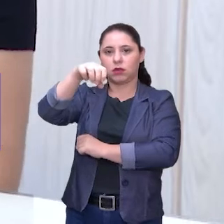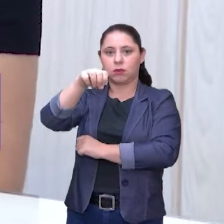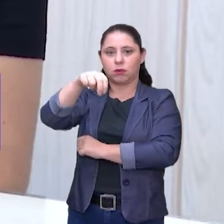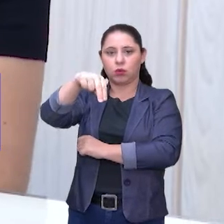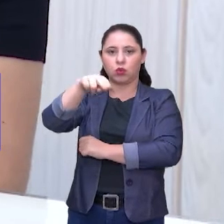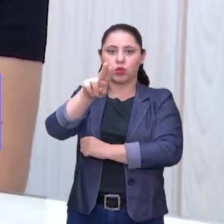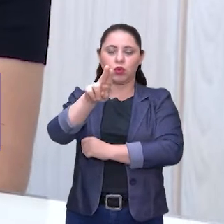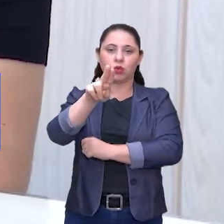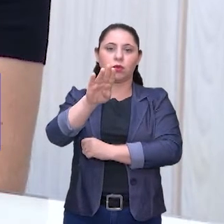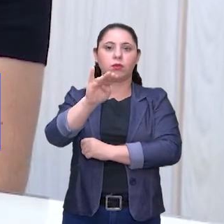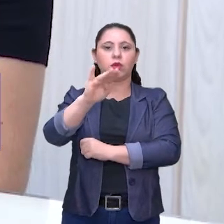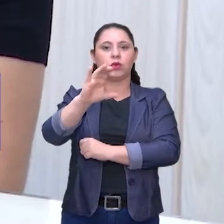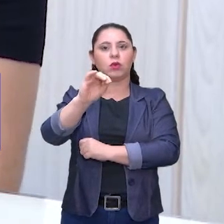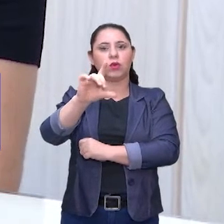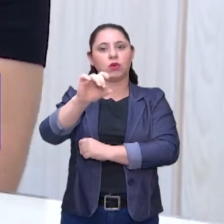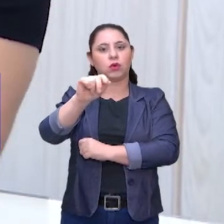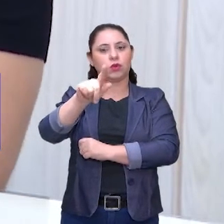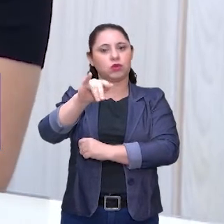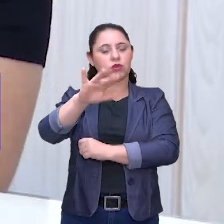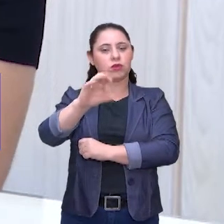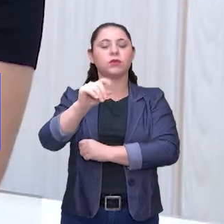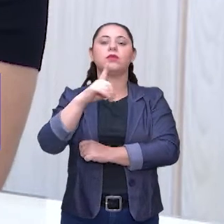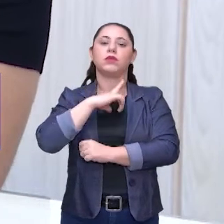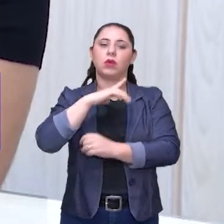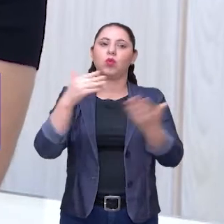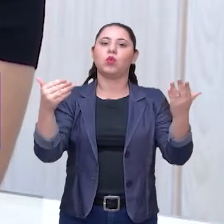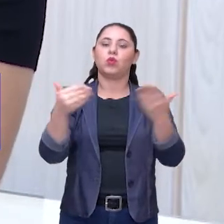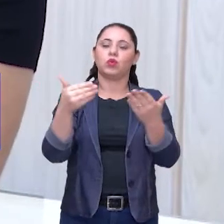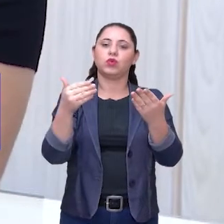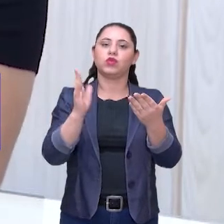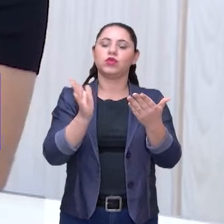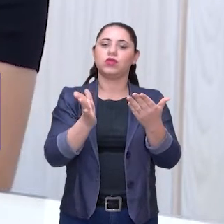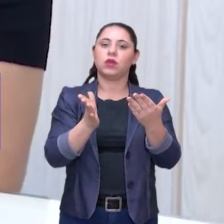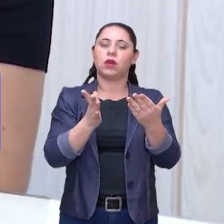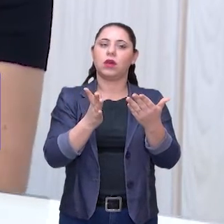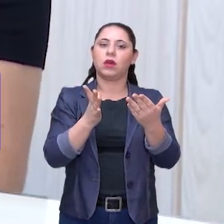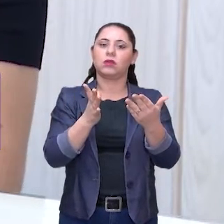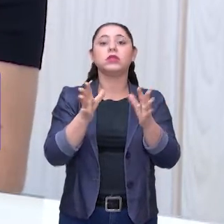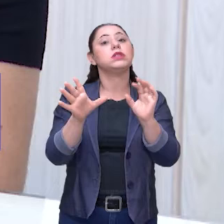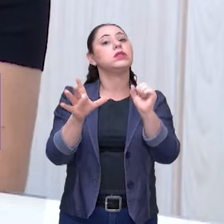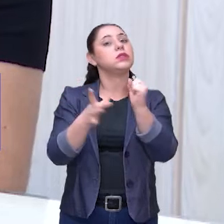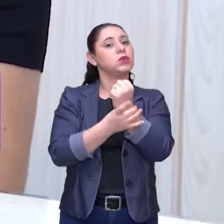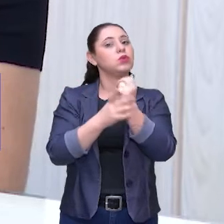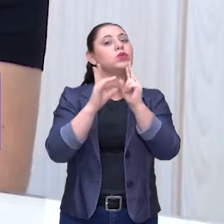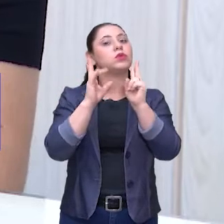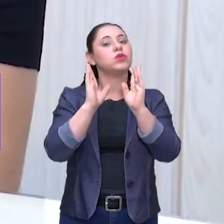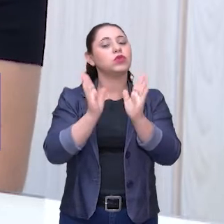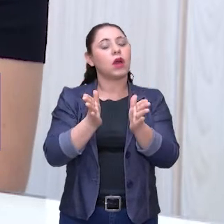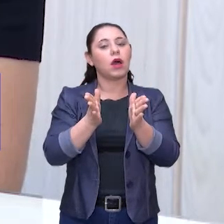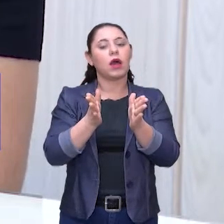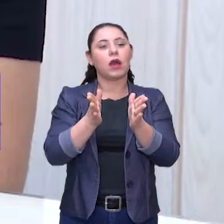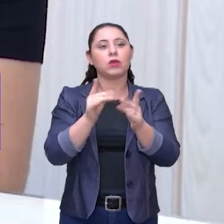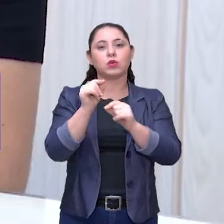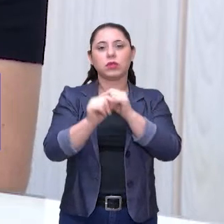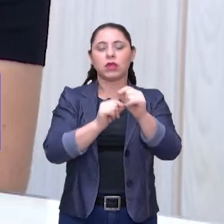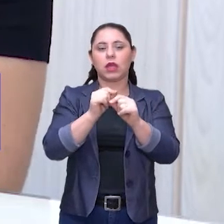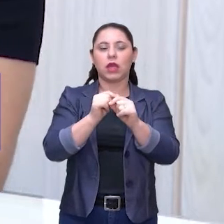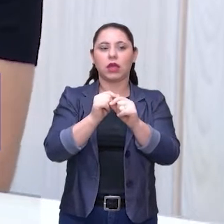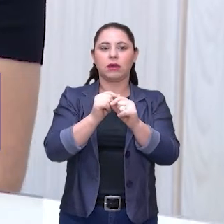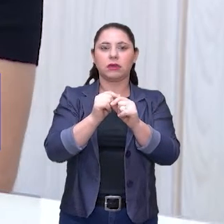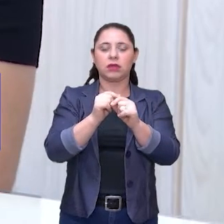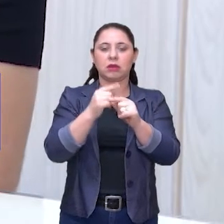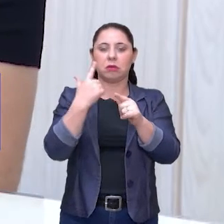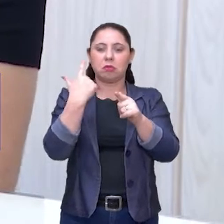a gente já migra para os imunobiológicos, que é a nova sensação. Né? Hoje temos imunobiológicos